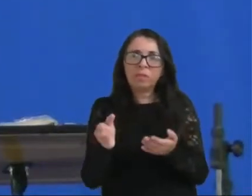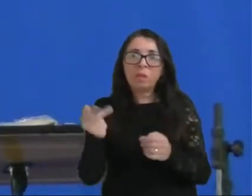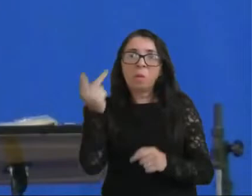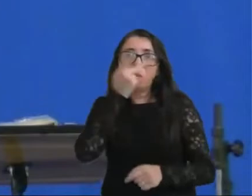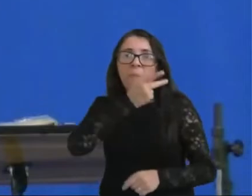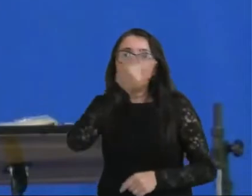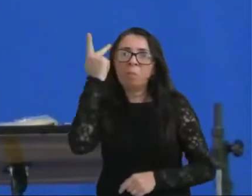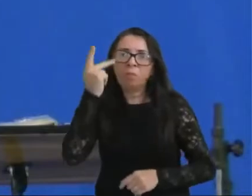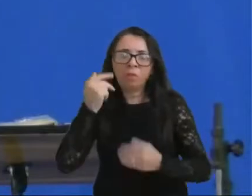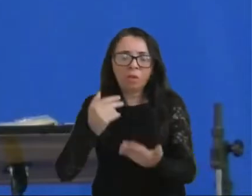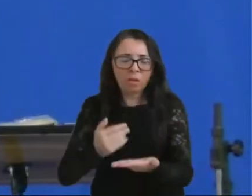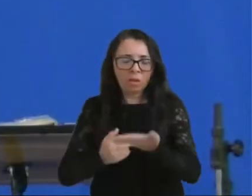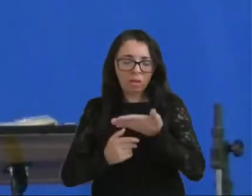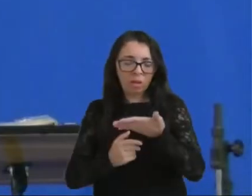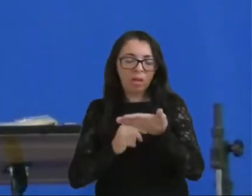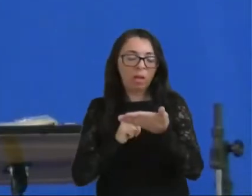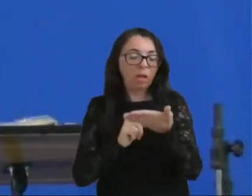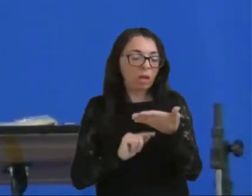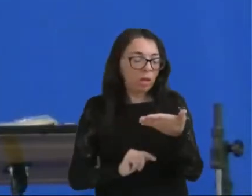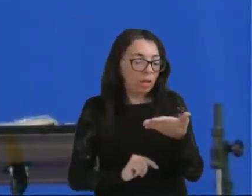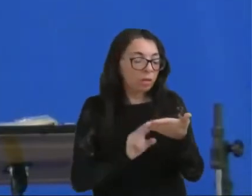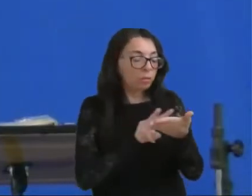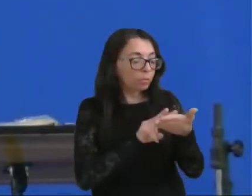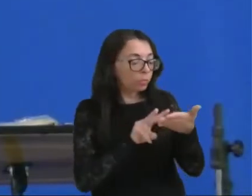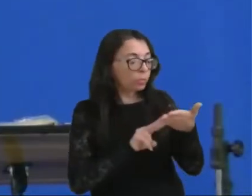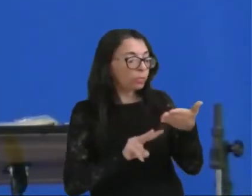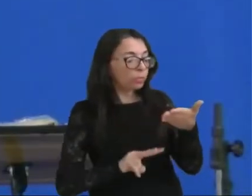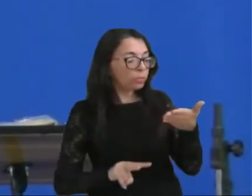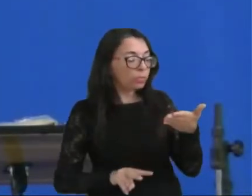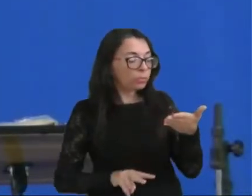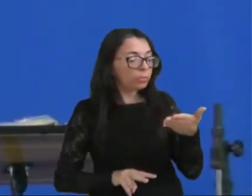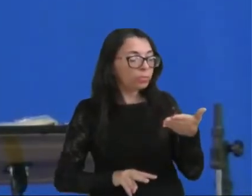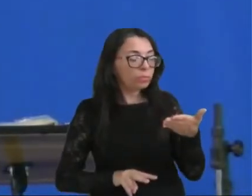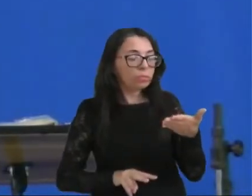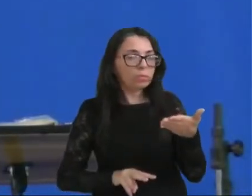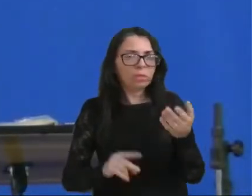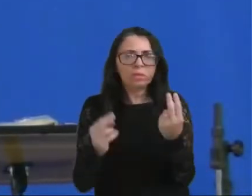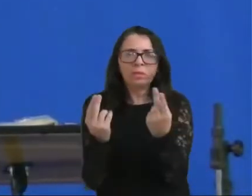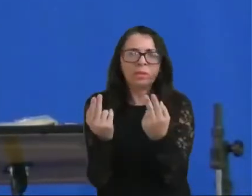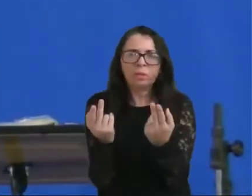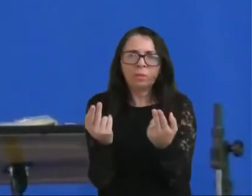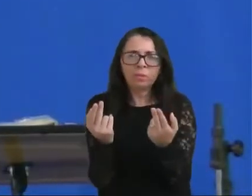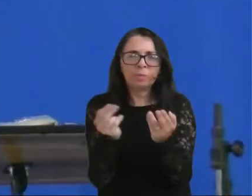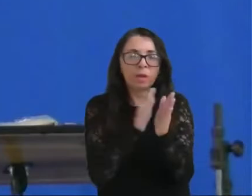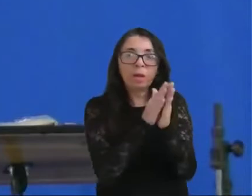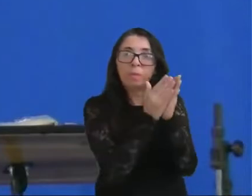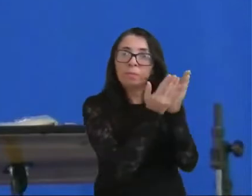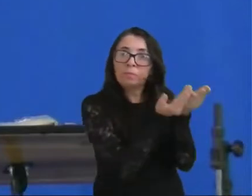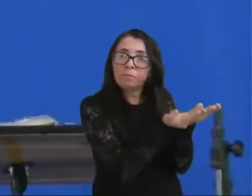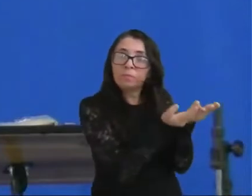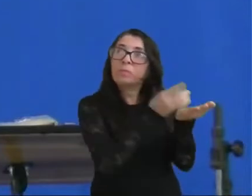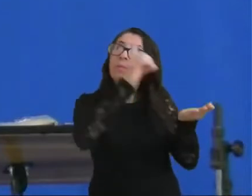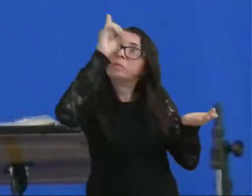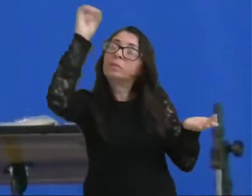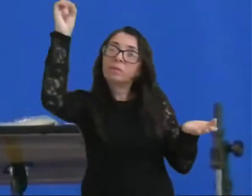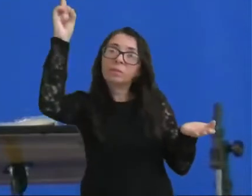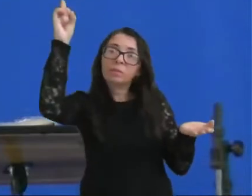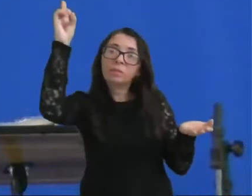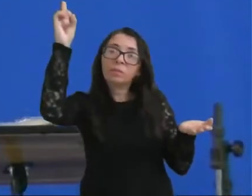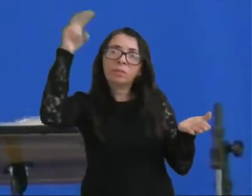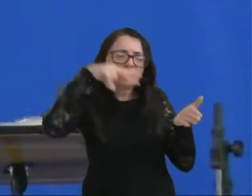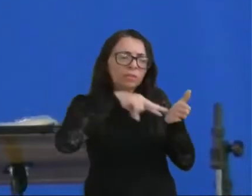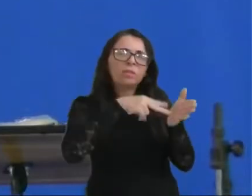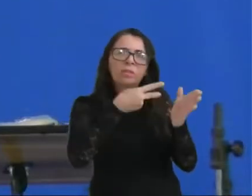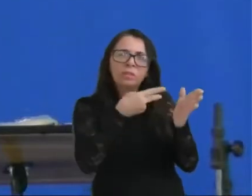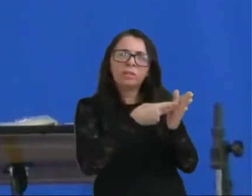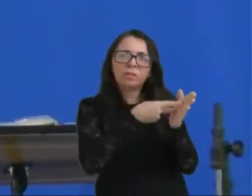A carta de Jesus à igreja de Éfeso é uma carta de Jesus para nós. É uma carta de Jesus para os